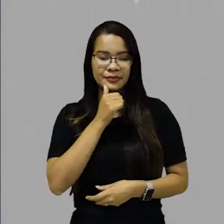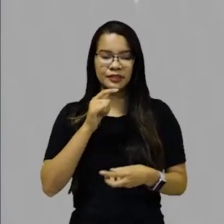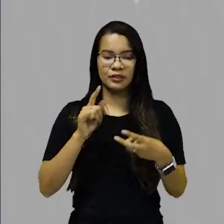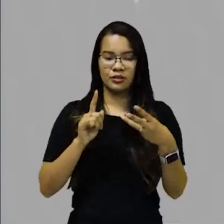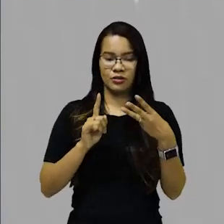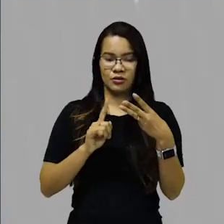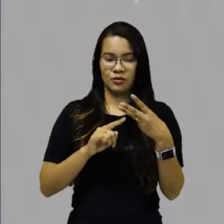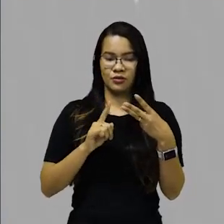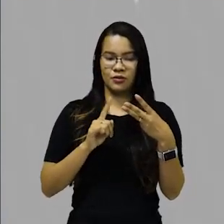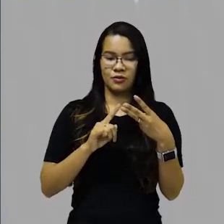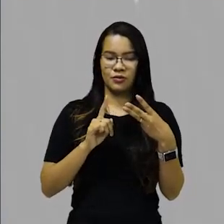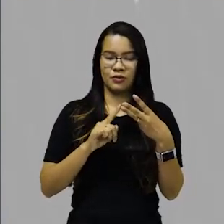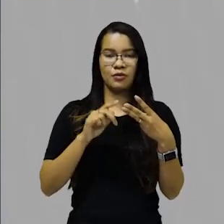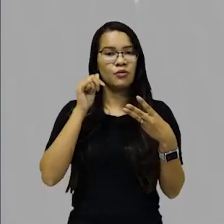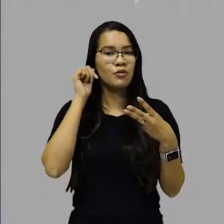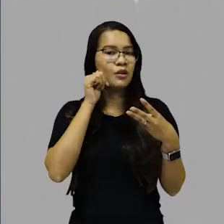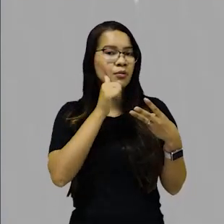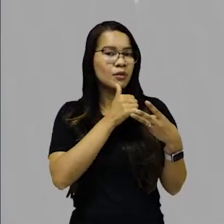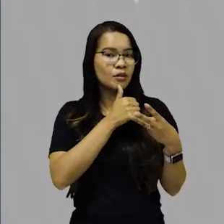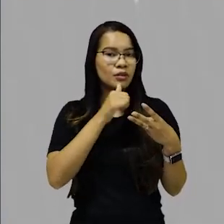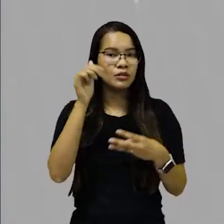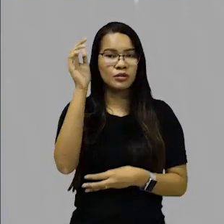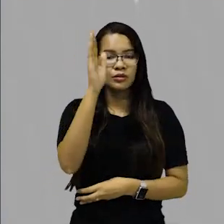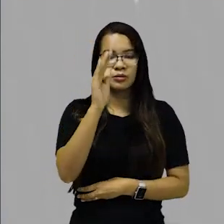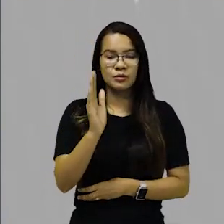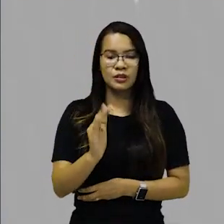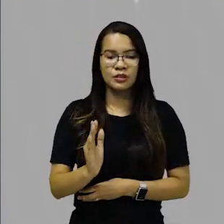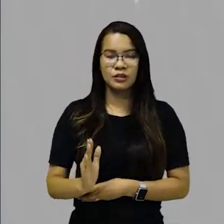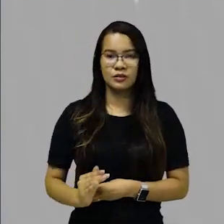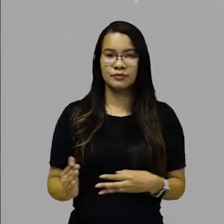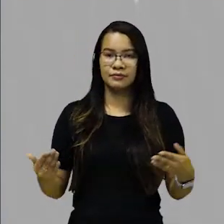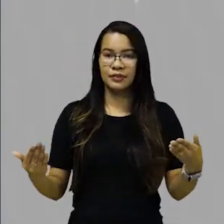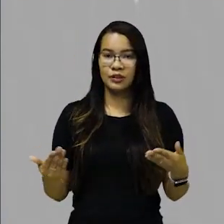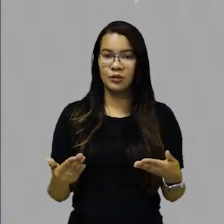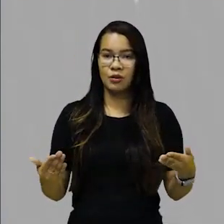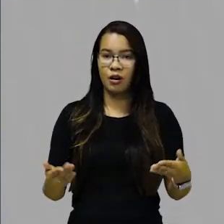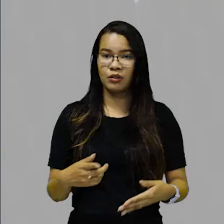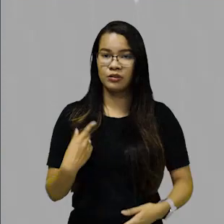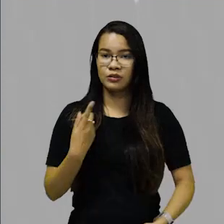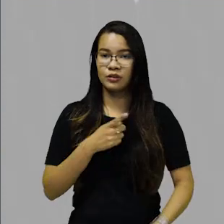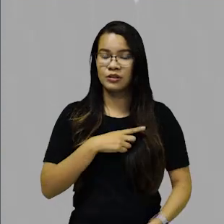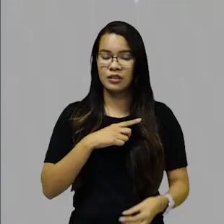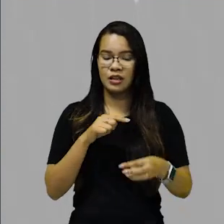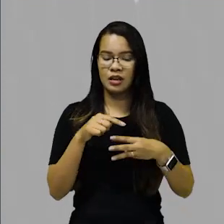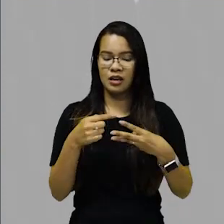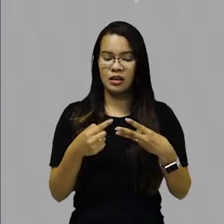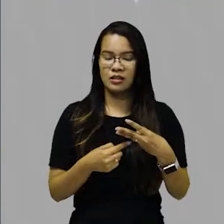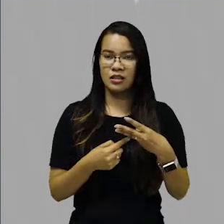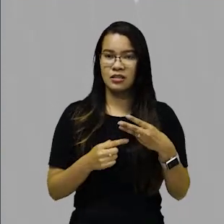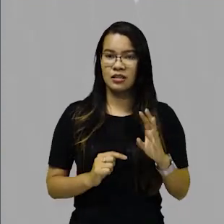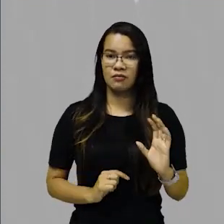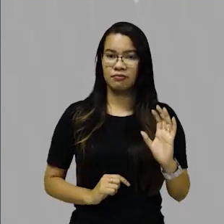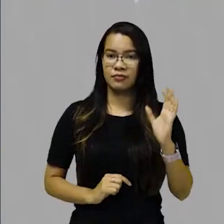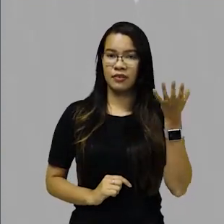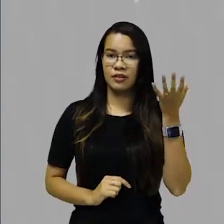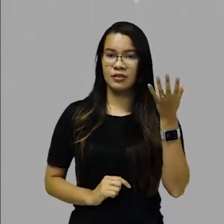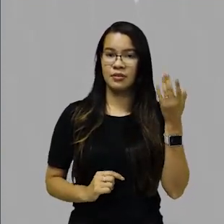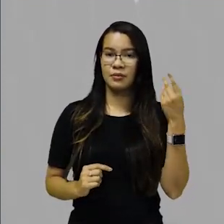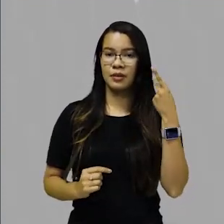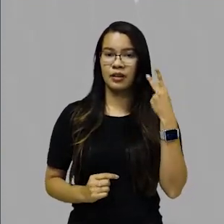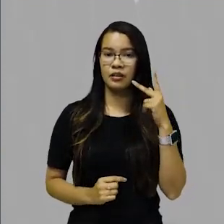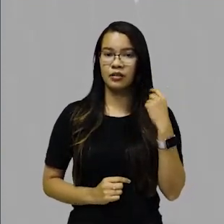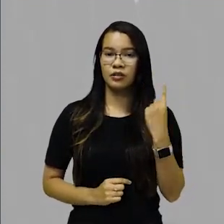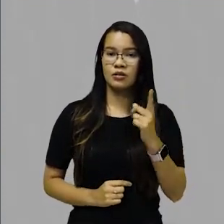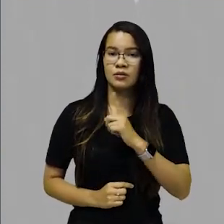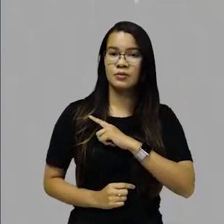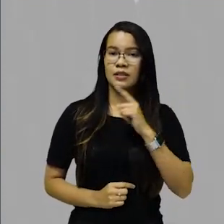3 discussões para poder pensar na história da luta dessas mulheres para a questão da igualdade de gênero